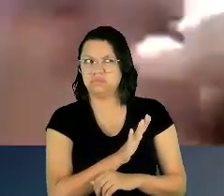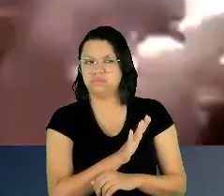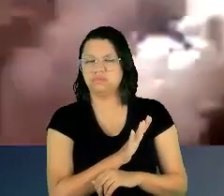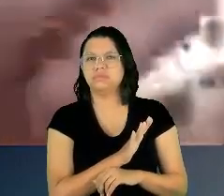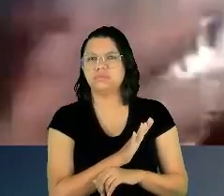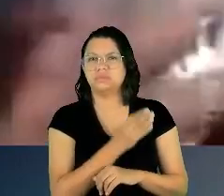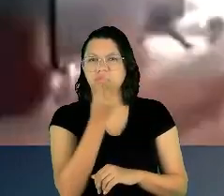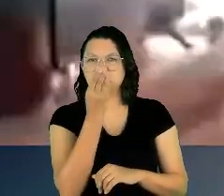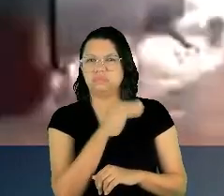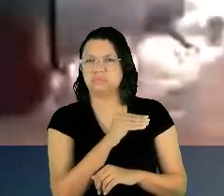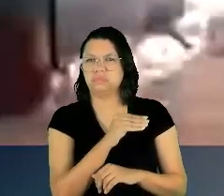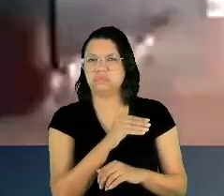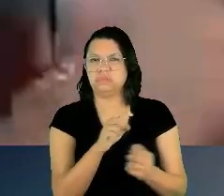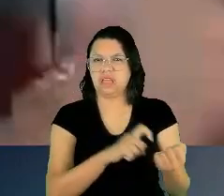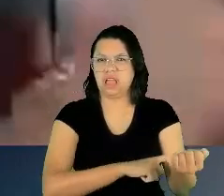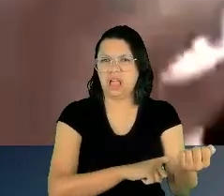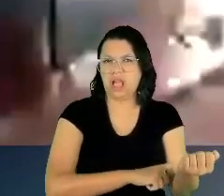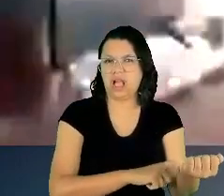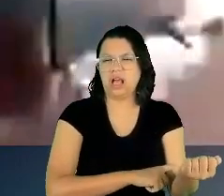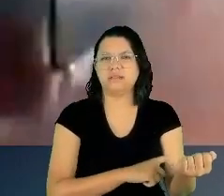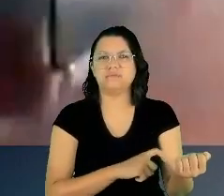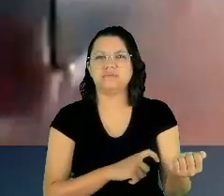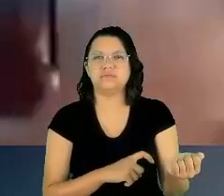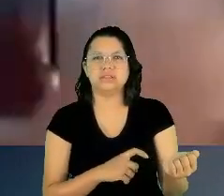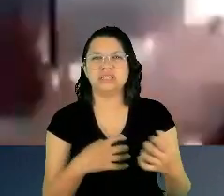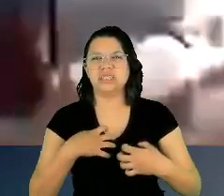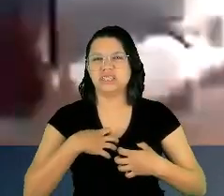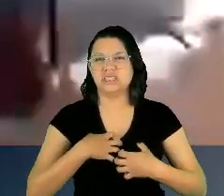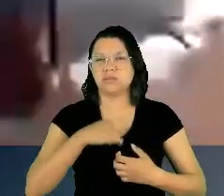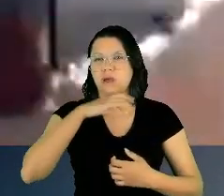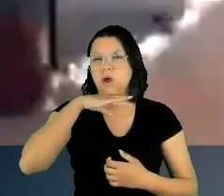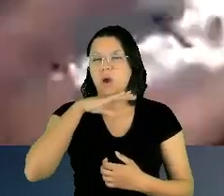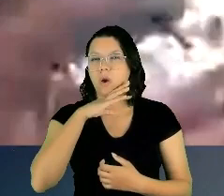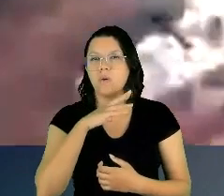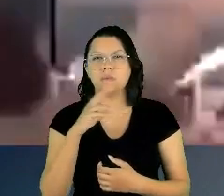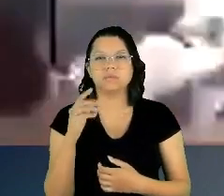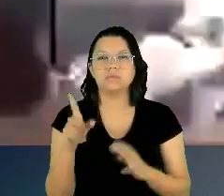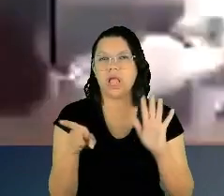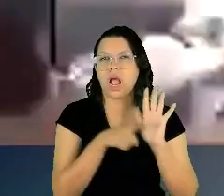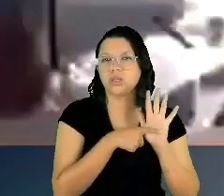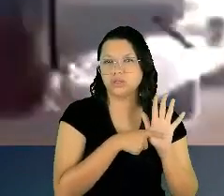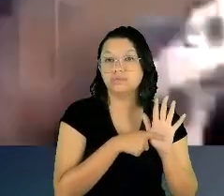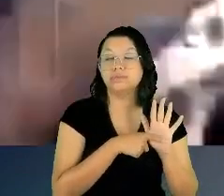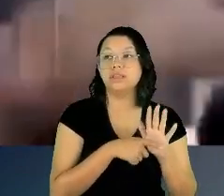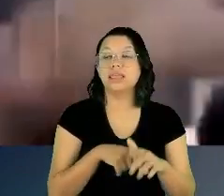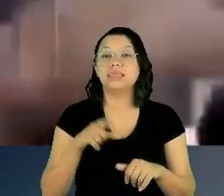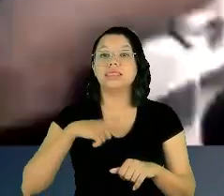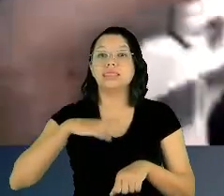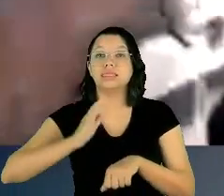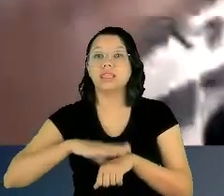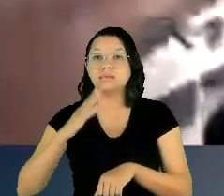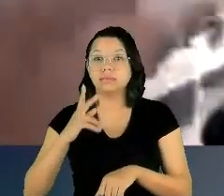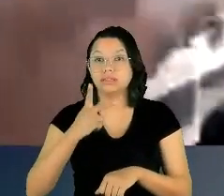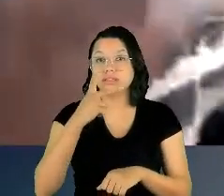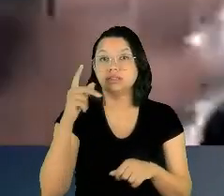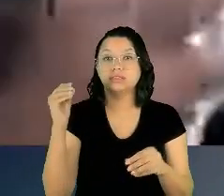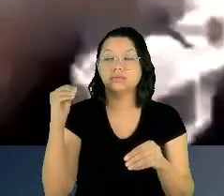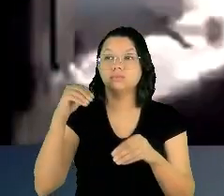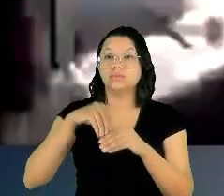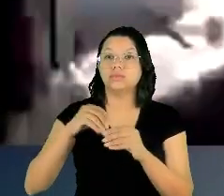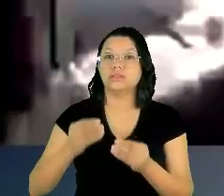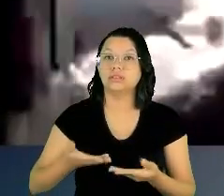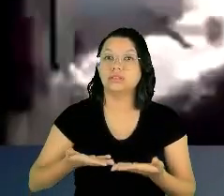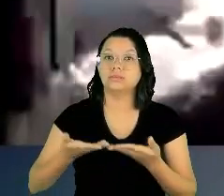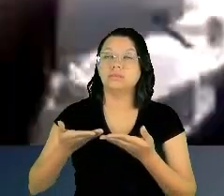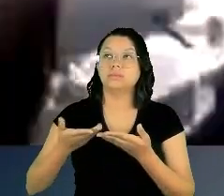à aversão, né, a raiva, a aversão, a sentimentos ruins, negativos, são mais ativados em pessoas